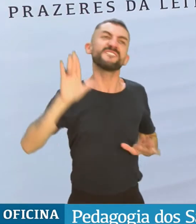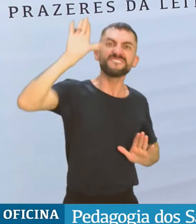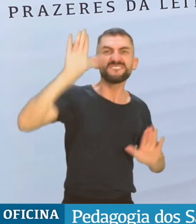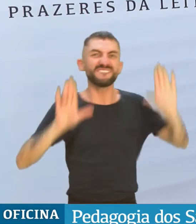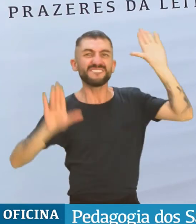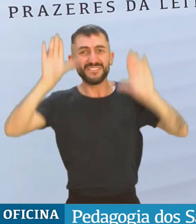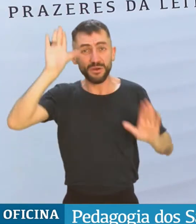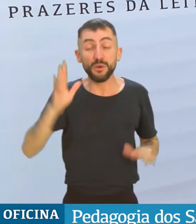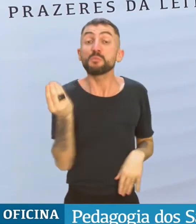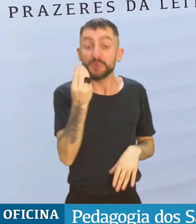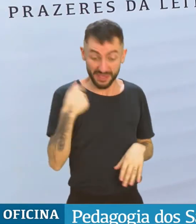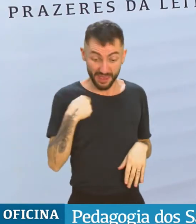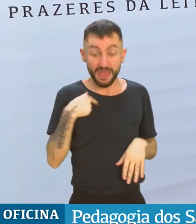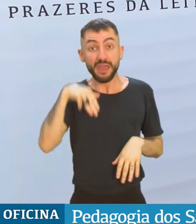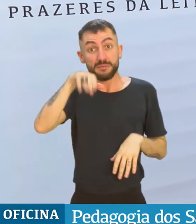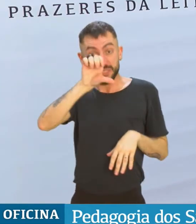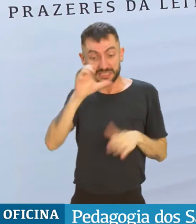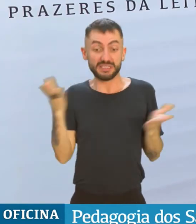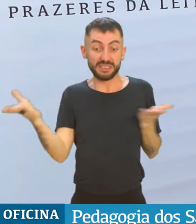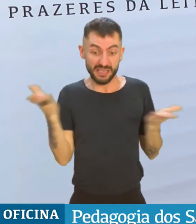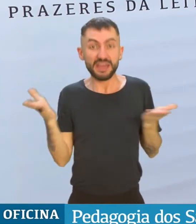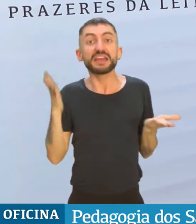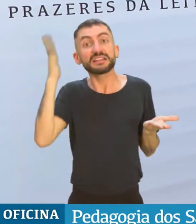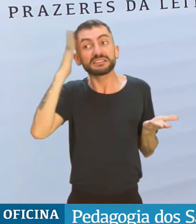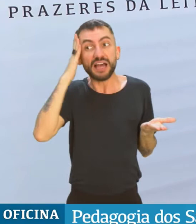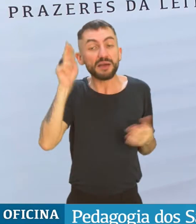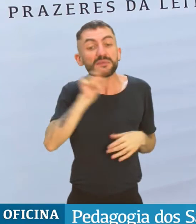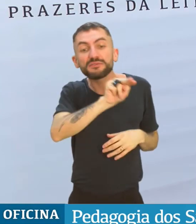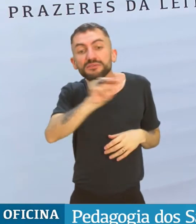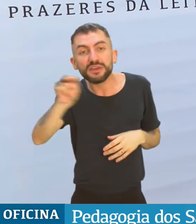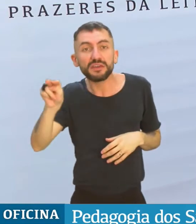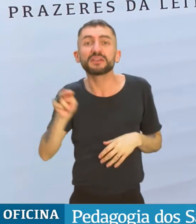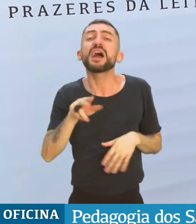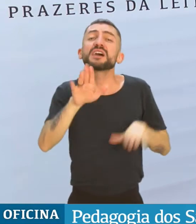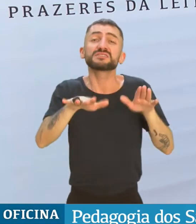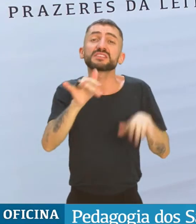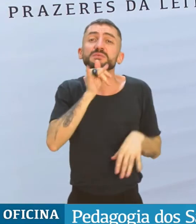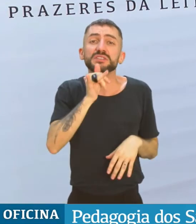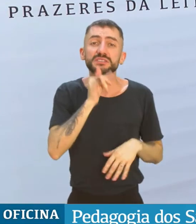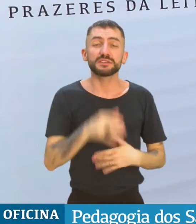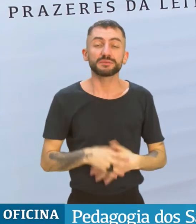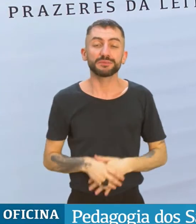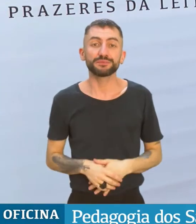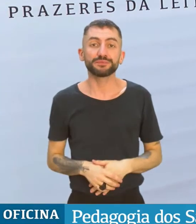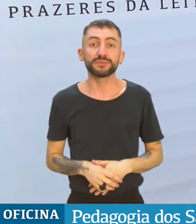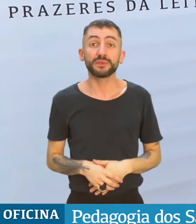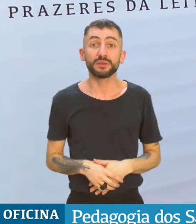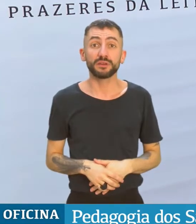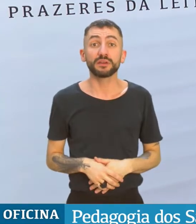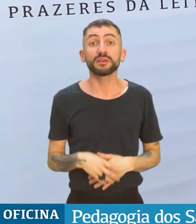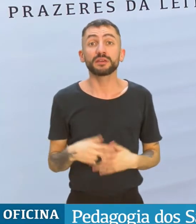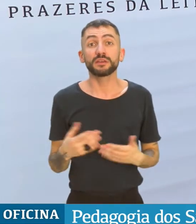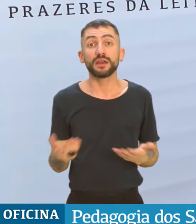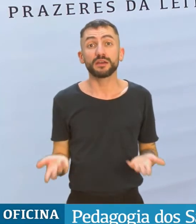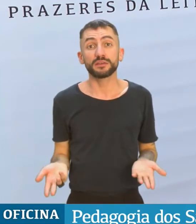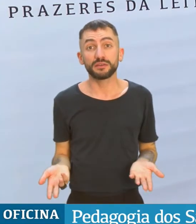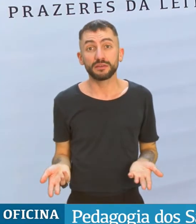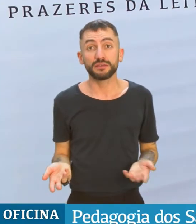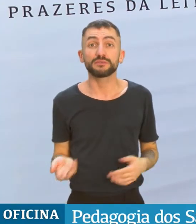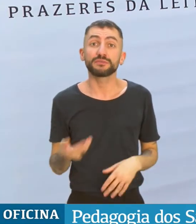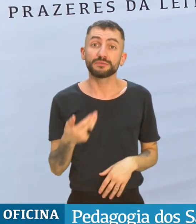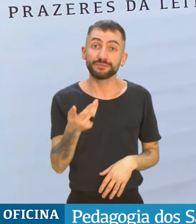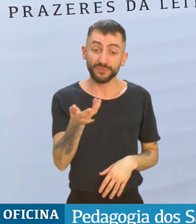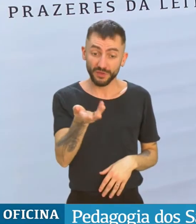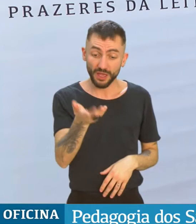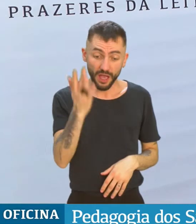esse termômetro da atividade. E se você tem uma pessoa que fala, sabe, ela fala